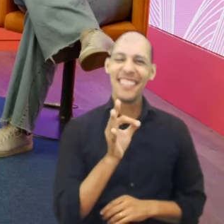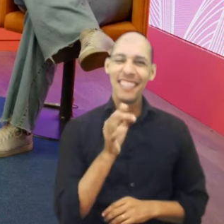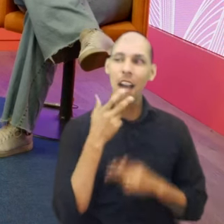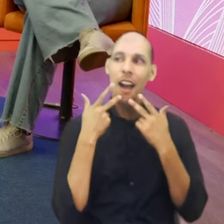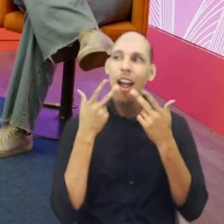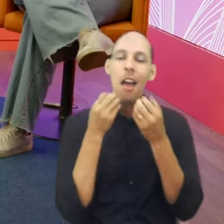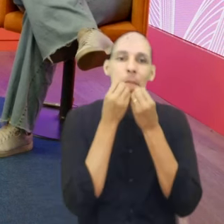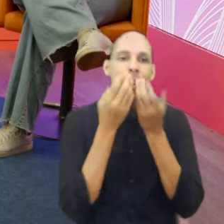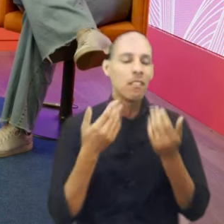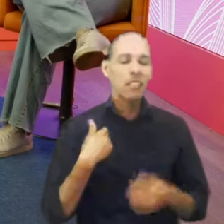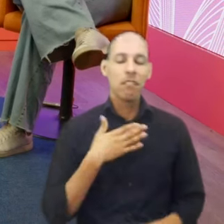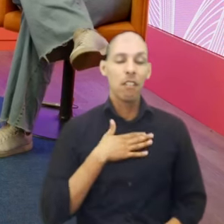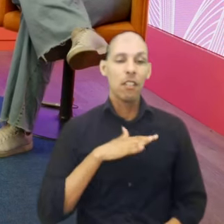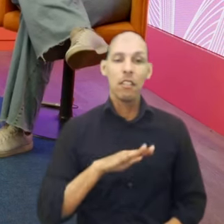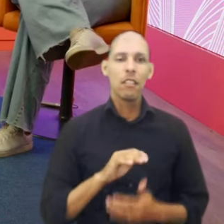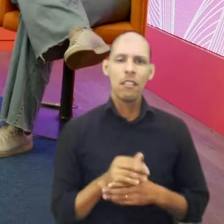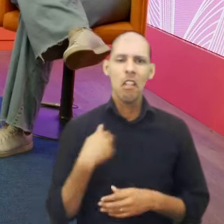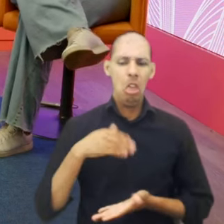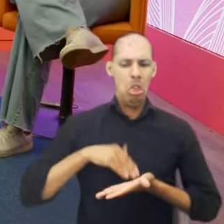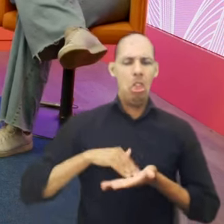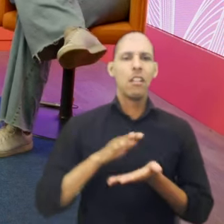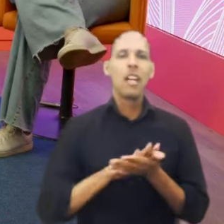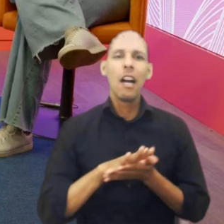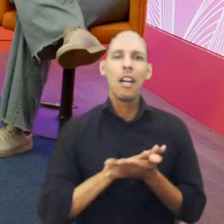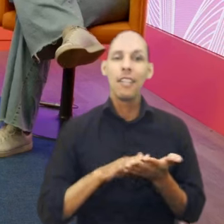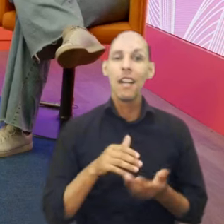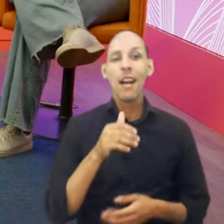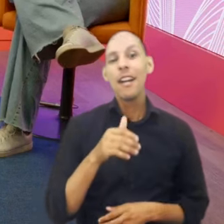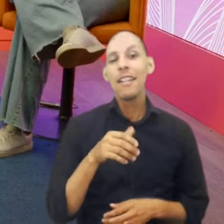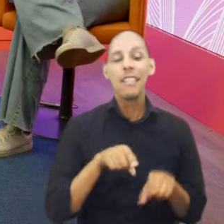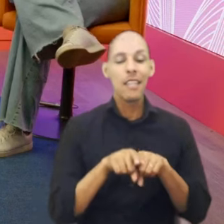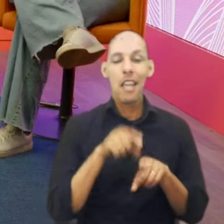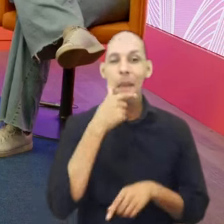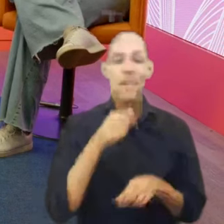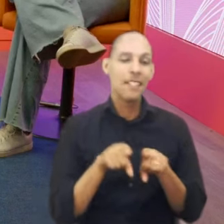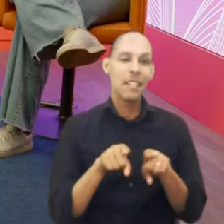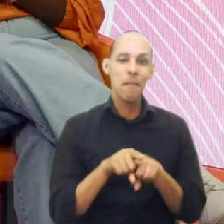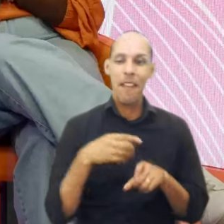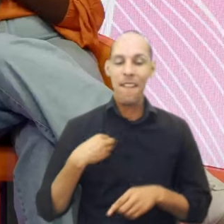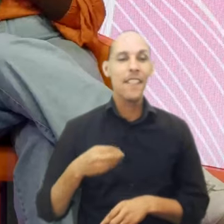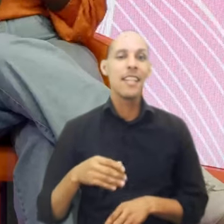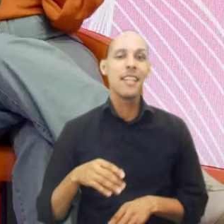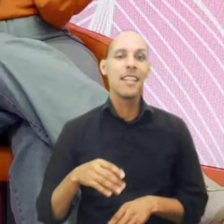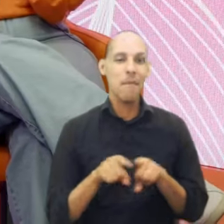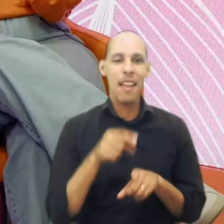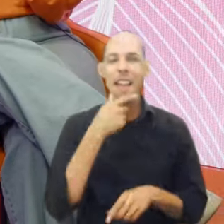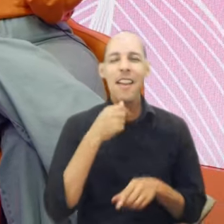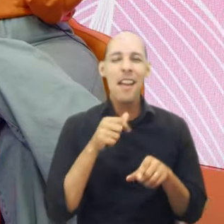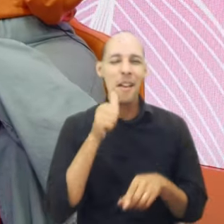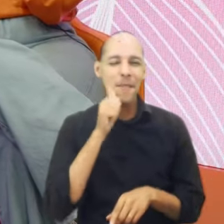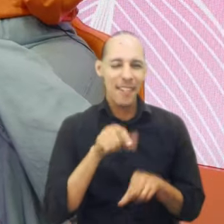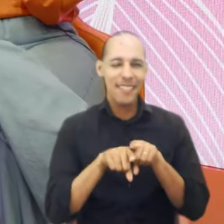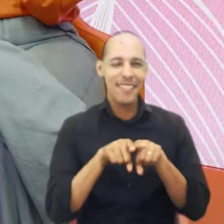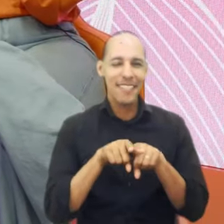falar. Não gosto. Acabou. Eu não me cobro. Assim, minhas irmãs também super cozinham, gostam de cozinhar. Minha filha cozinha, minha sogra cozinha, mas